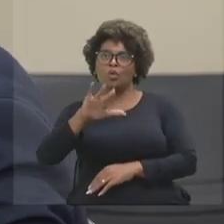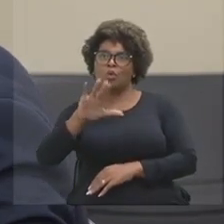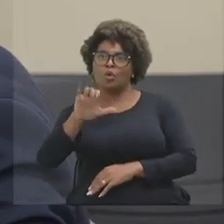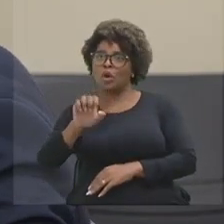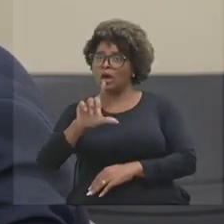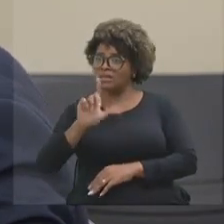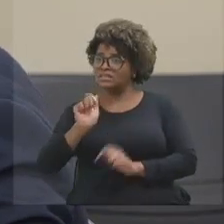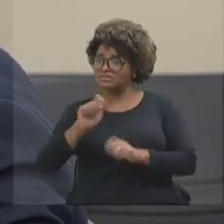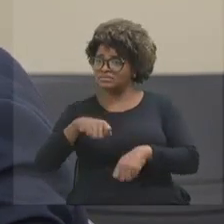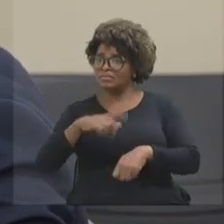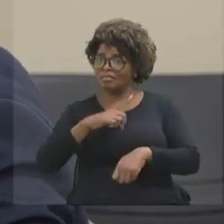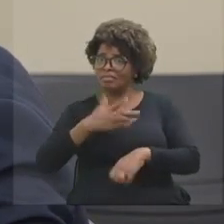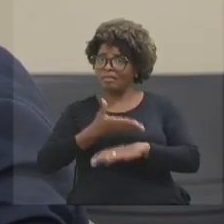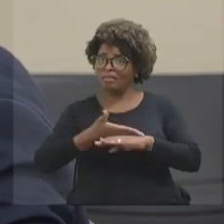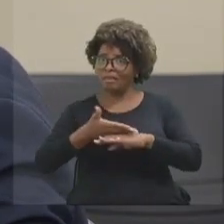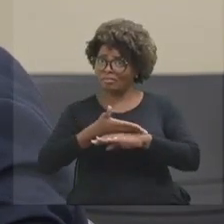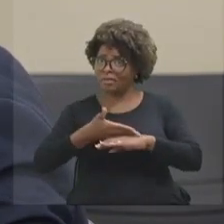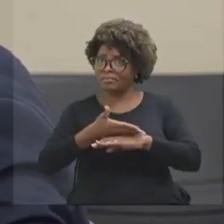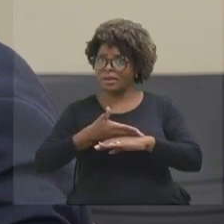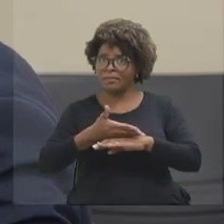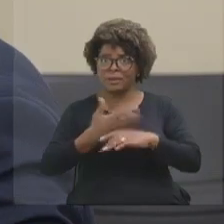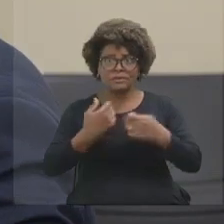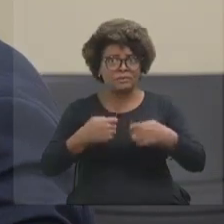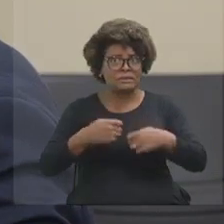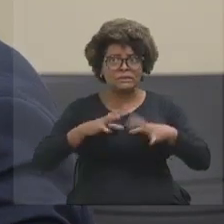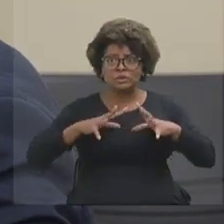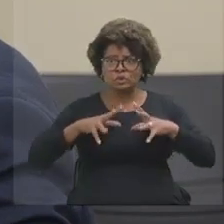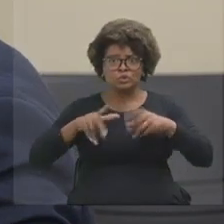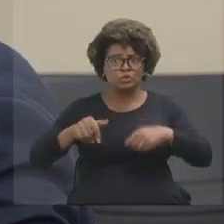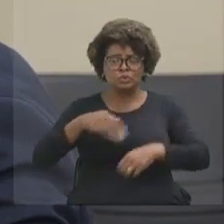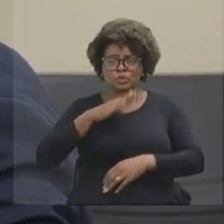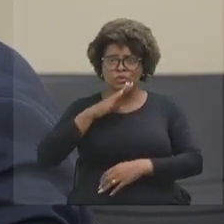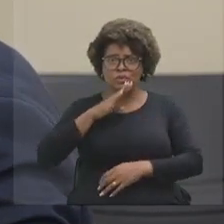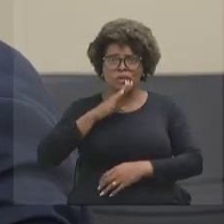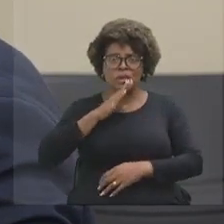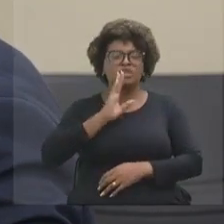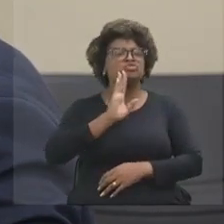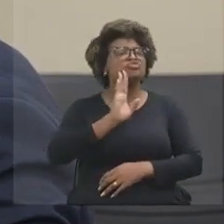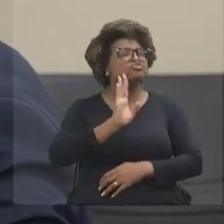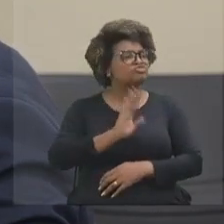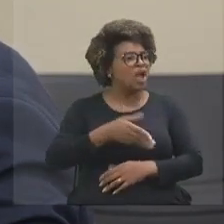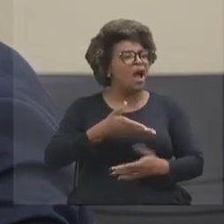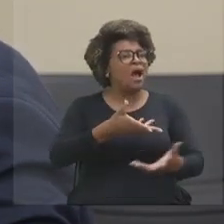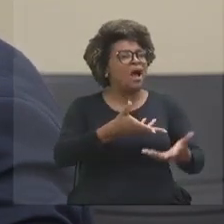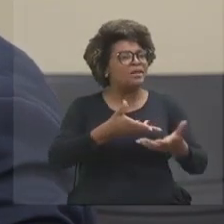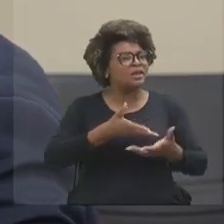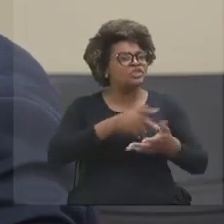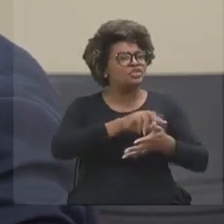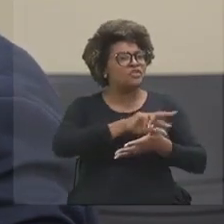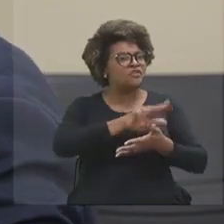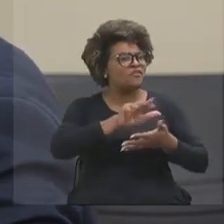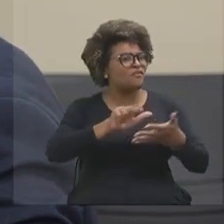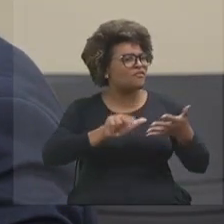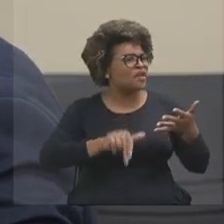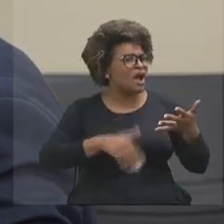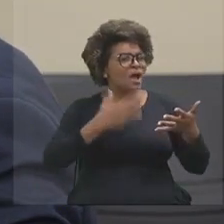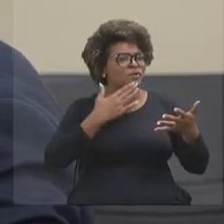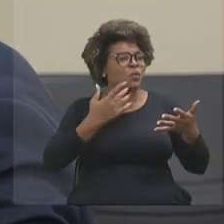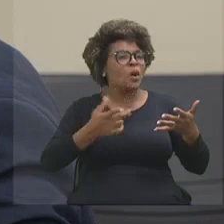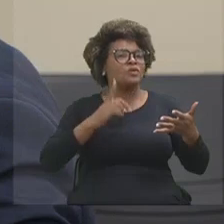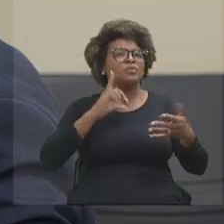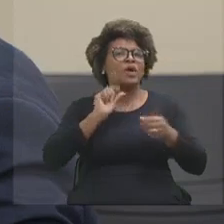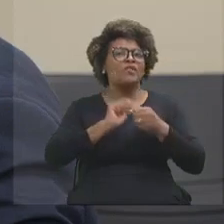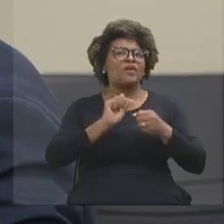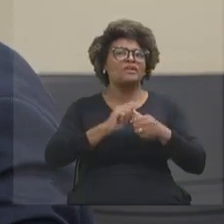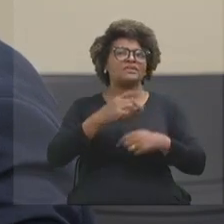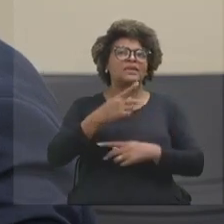é um medicamento é que todos conhecemos já entendi muito paciente com tuberculose no sistema prisional quando era era plantonista do